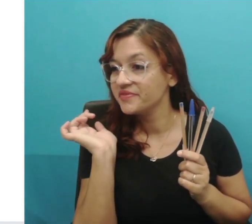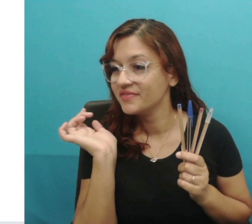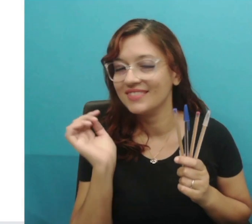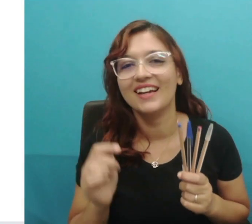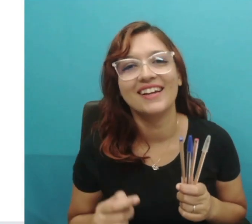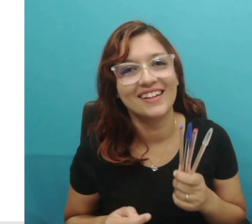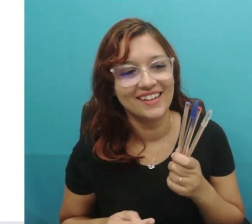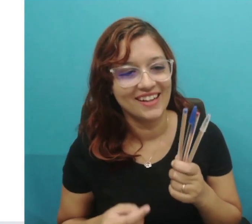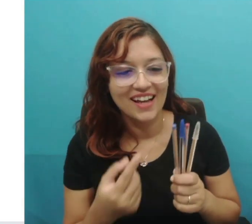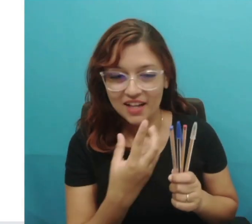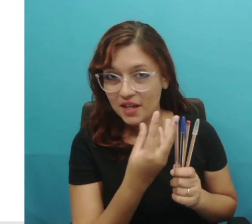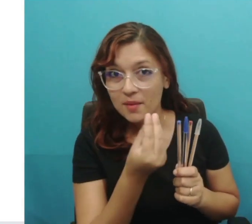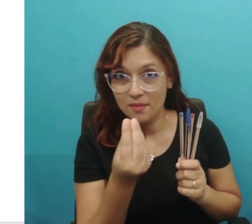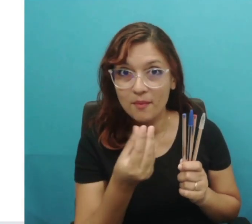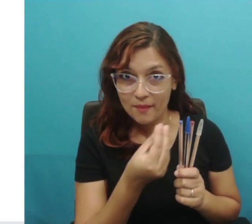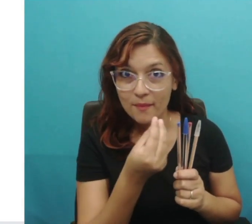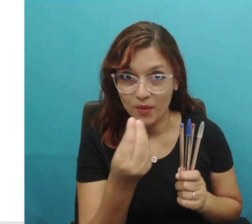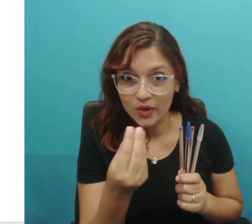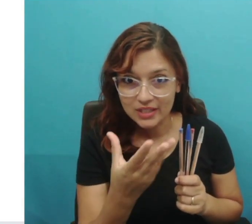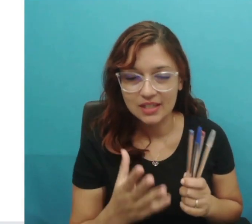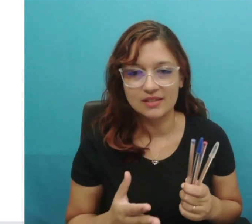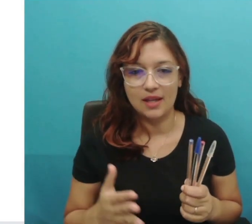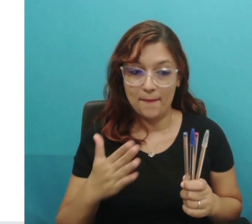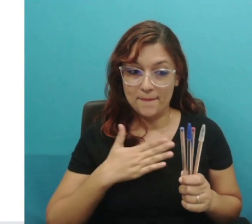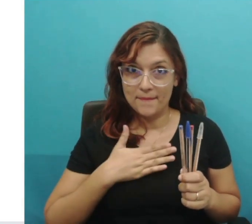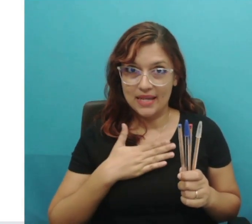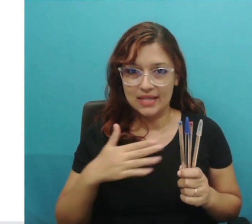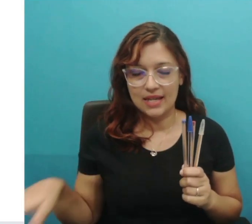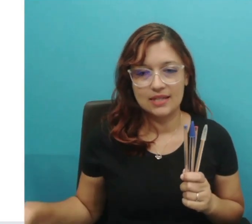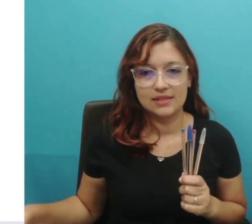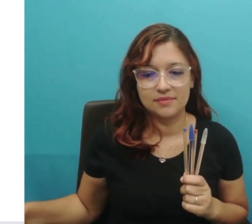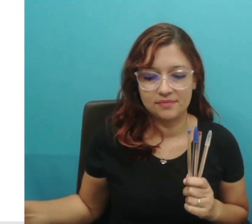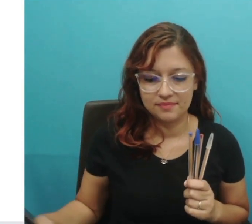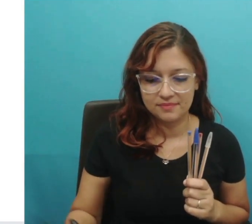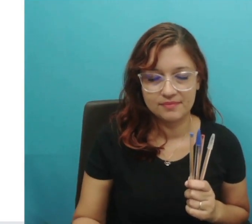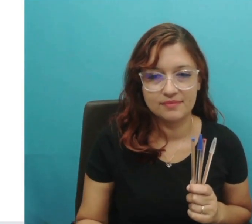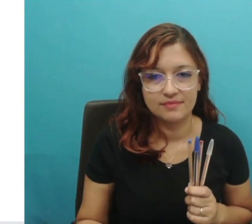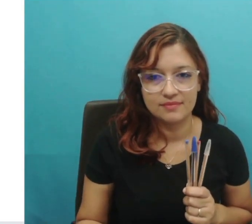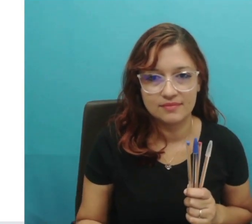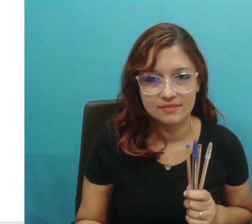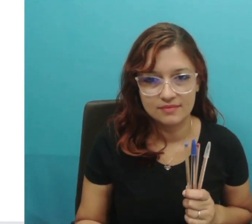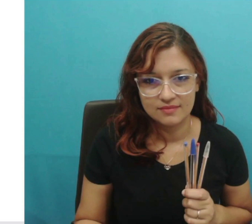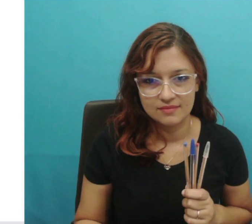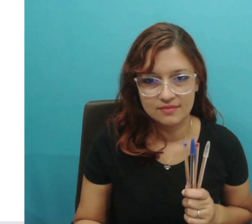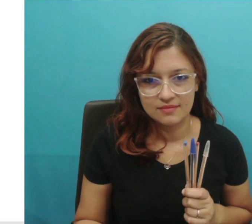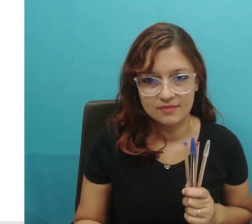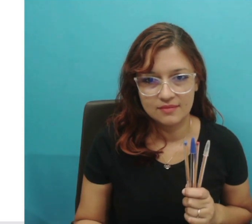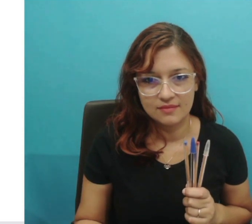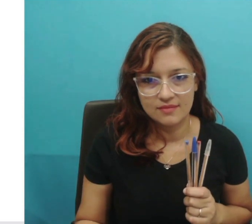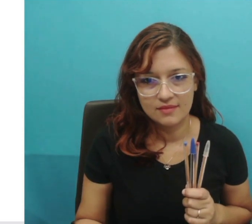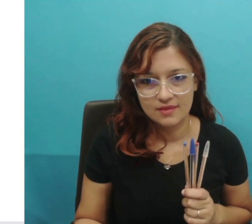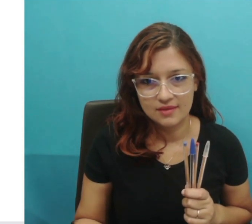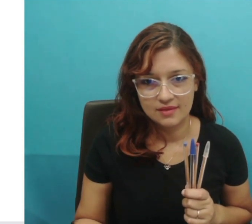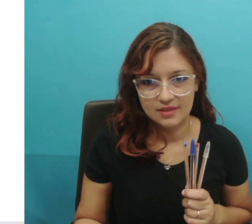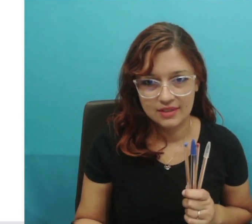rica, metida. Então, aqui tá no plural. Minhas